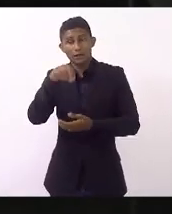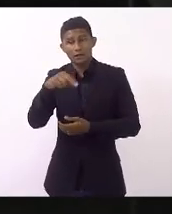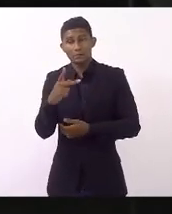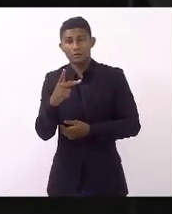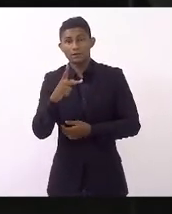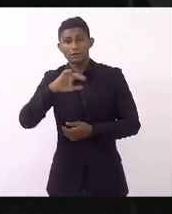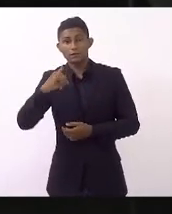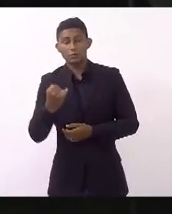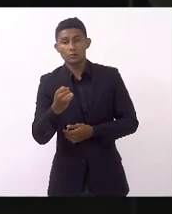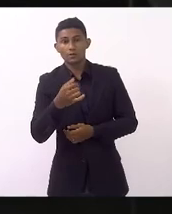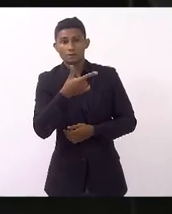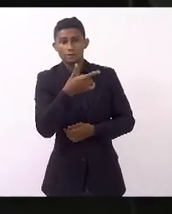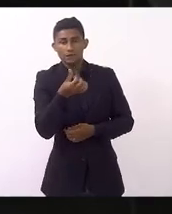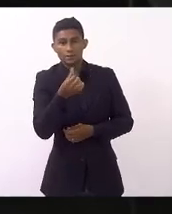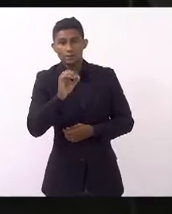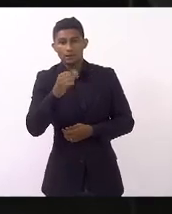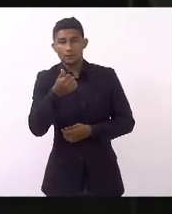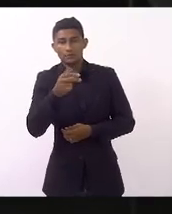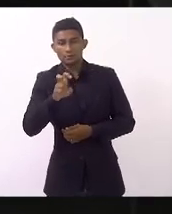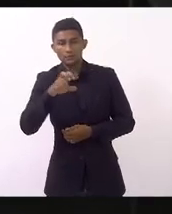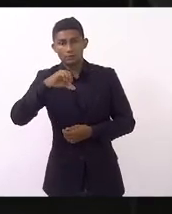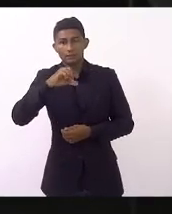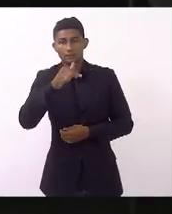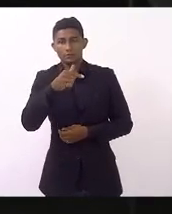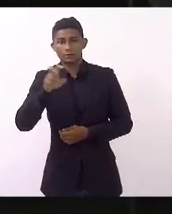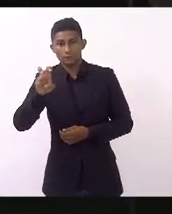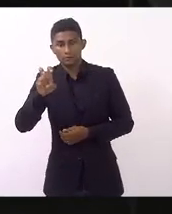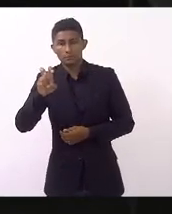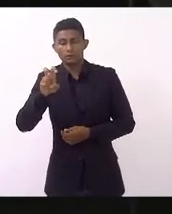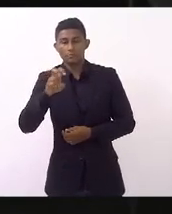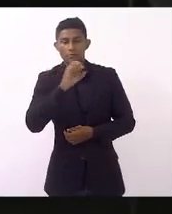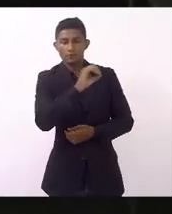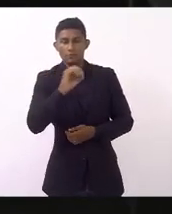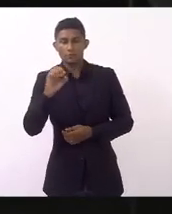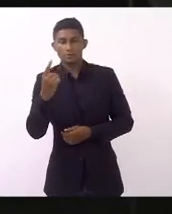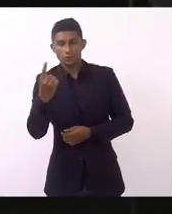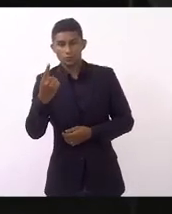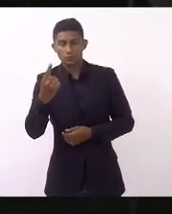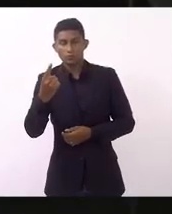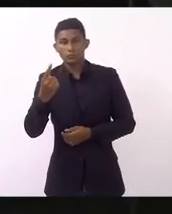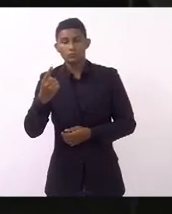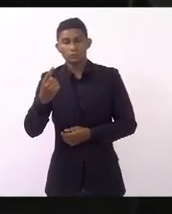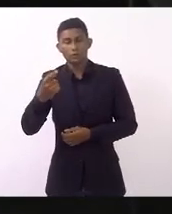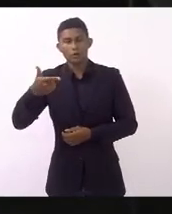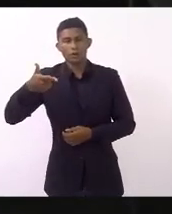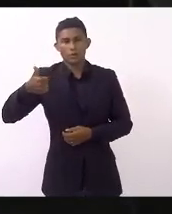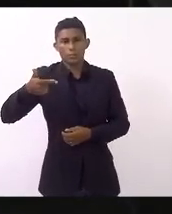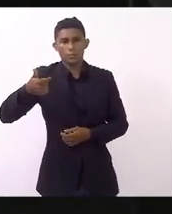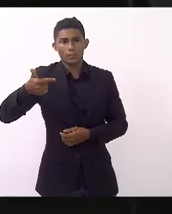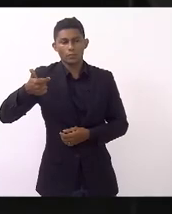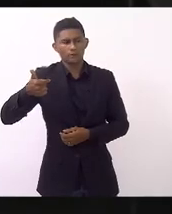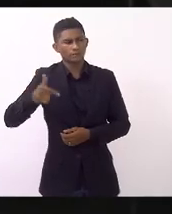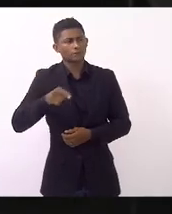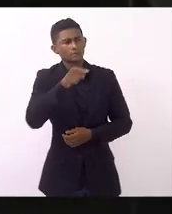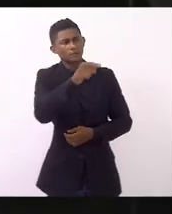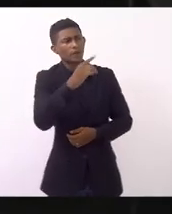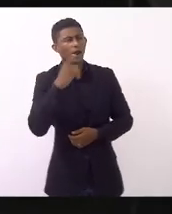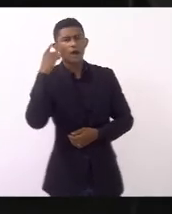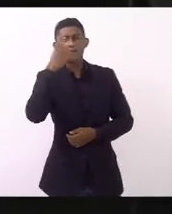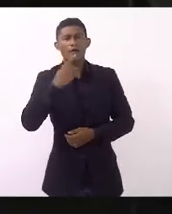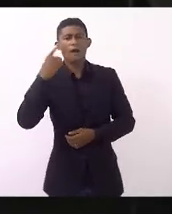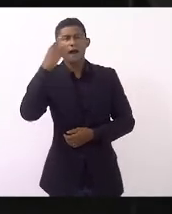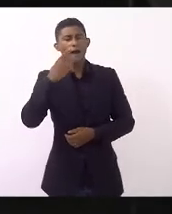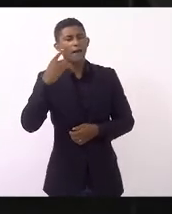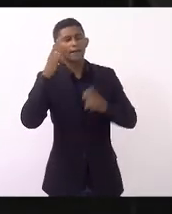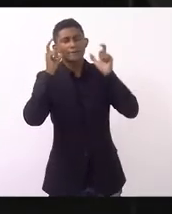26015985, 1000 ao contrário, dígito 12. qual o interesse desse advogado ter